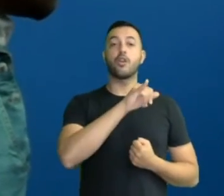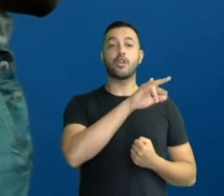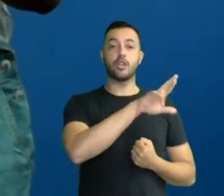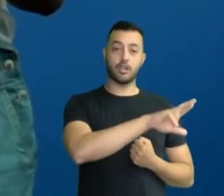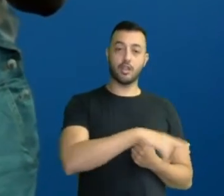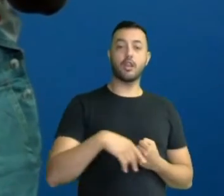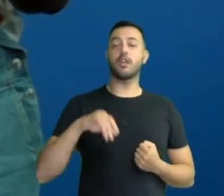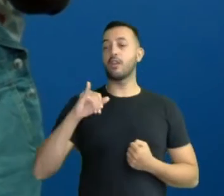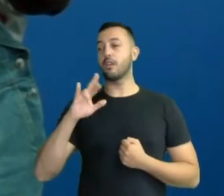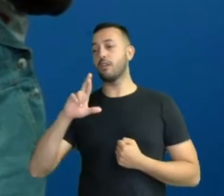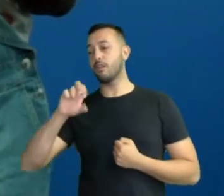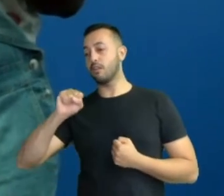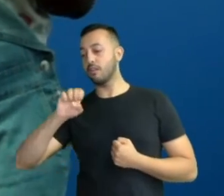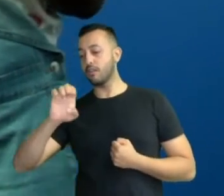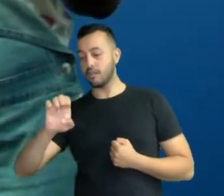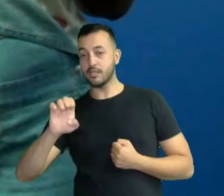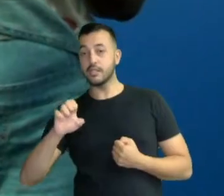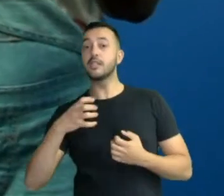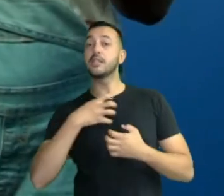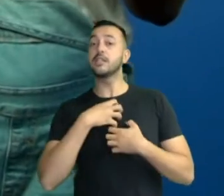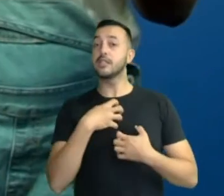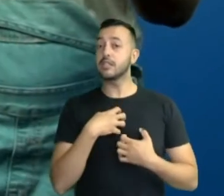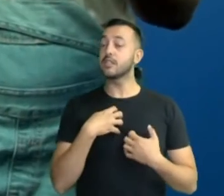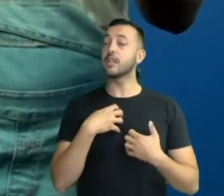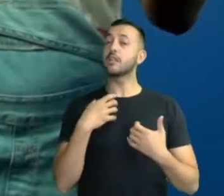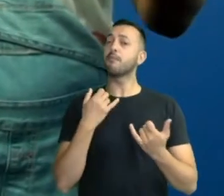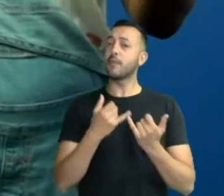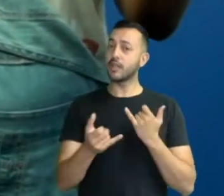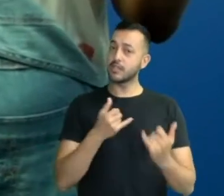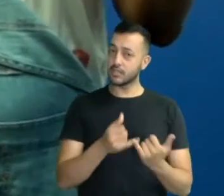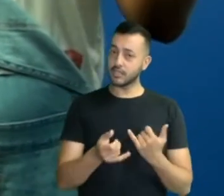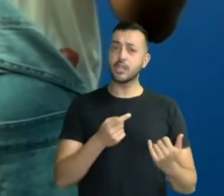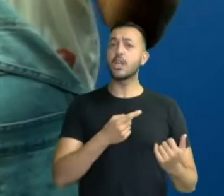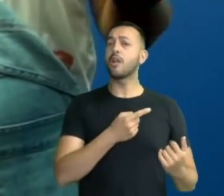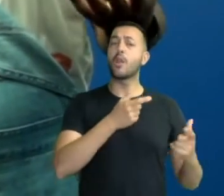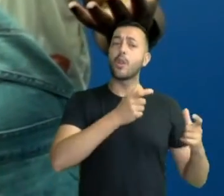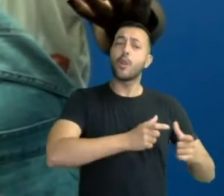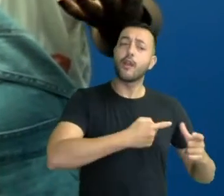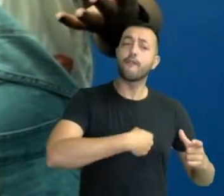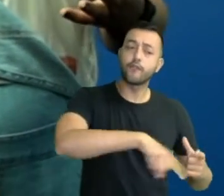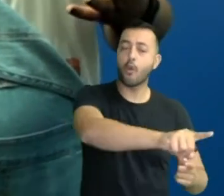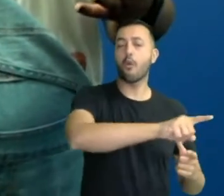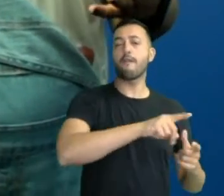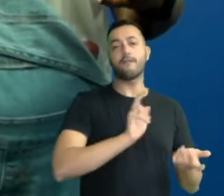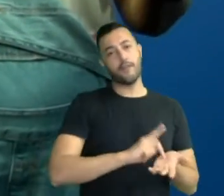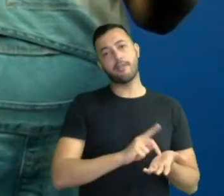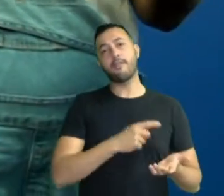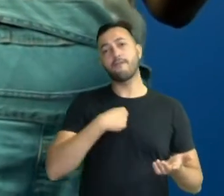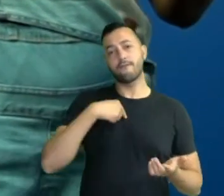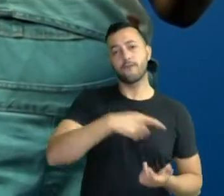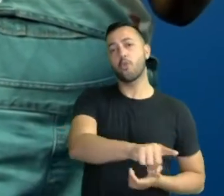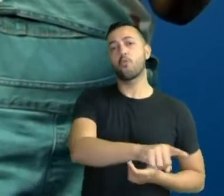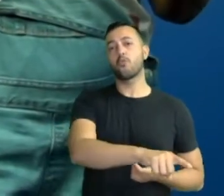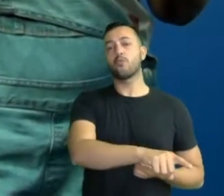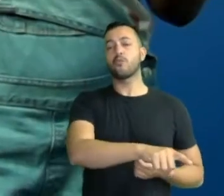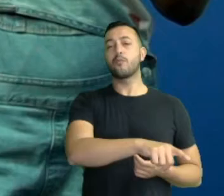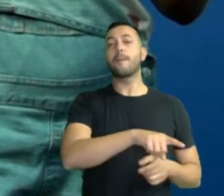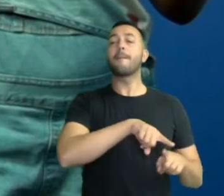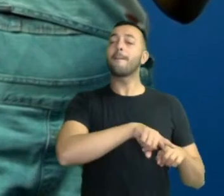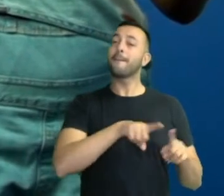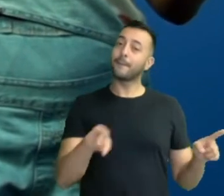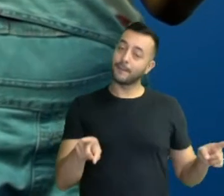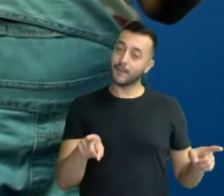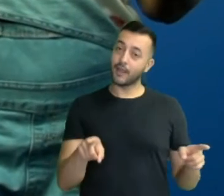Por quê? O sentido é bem parecido, é sair de algum, é ir para algum lugar, na verdade. Só que quando eu